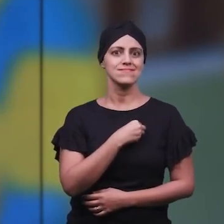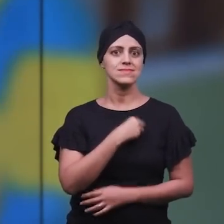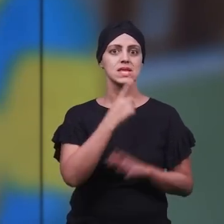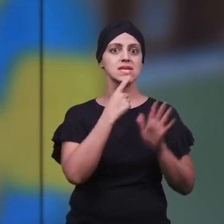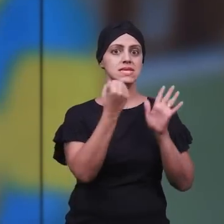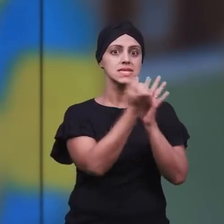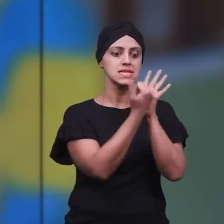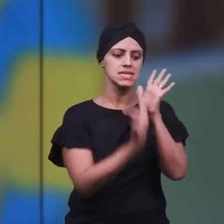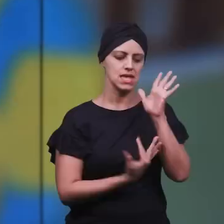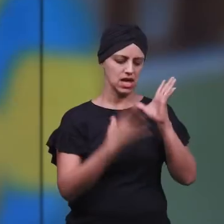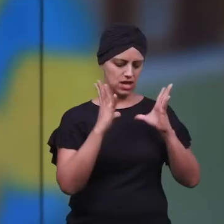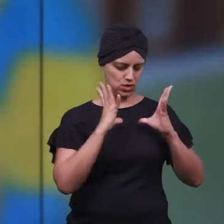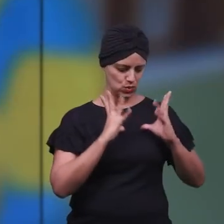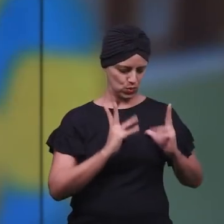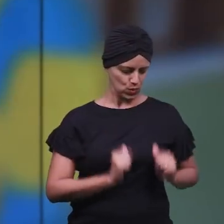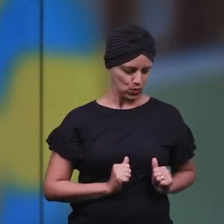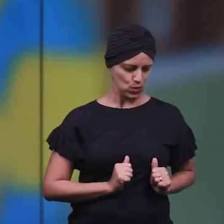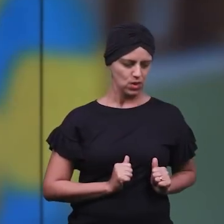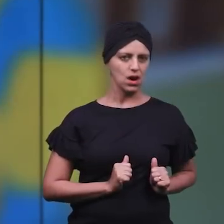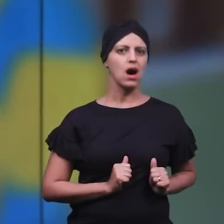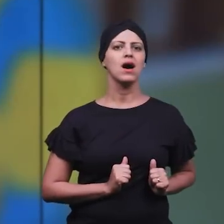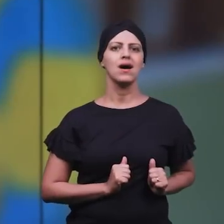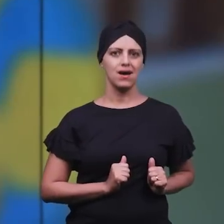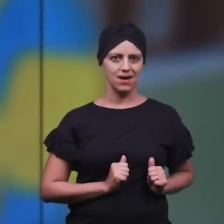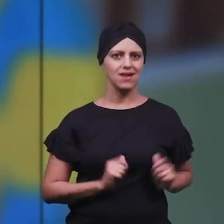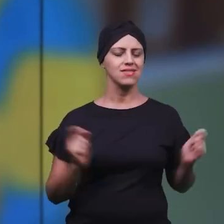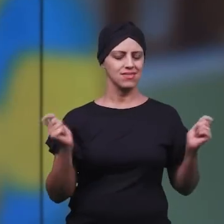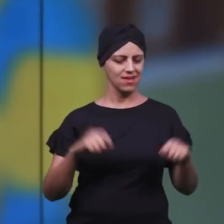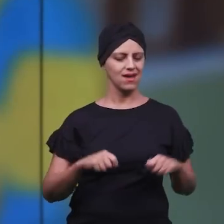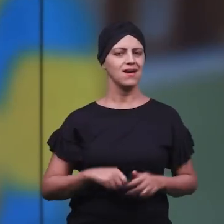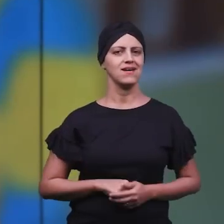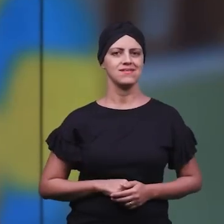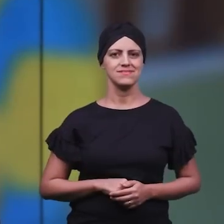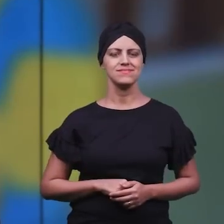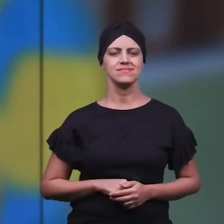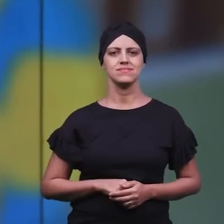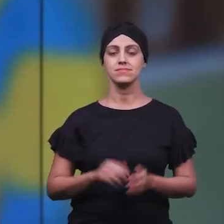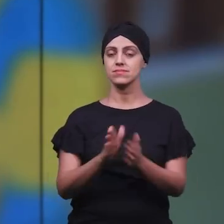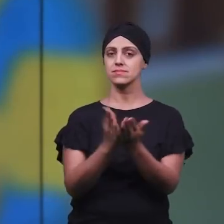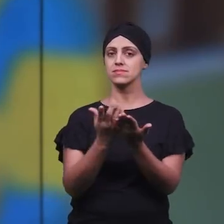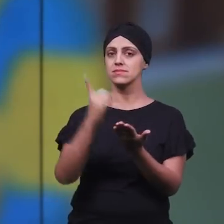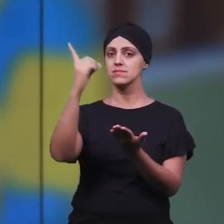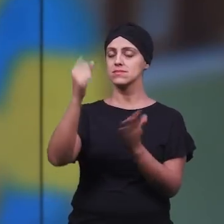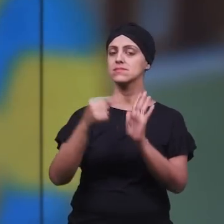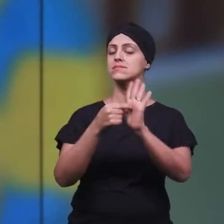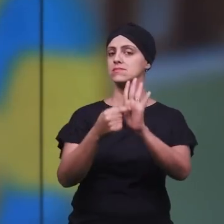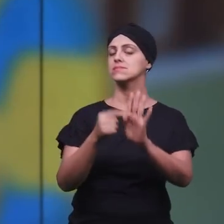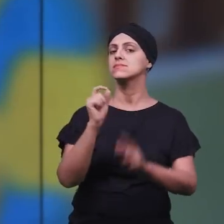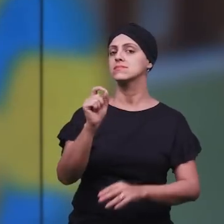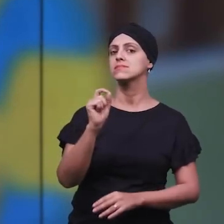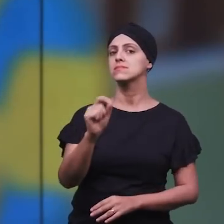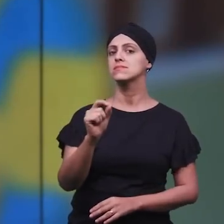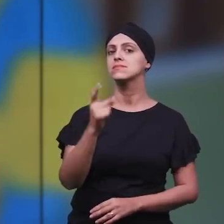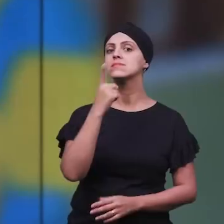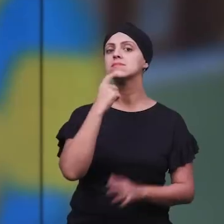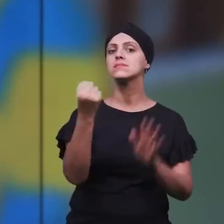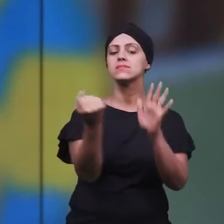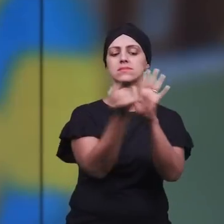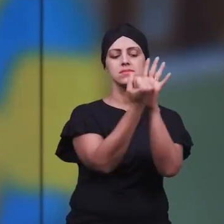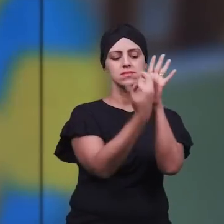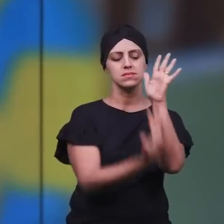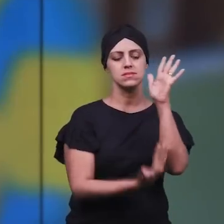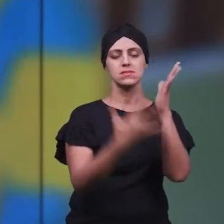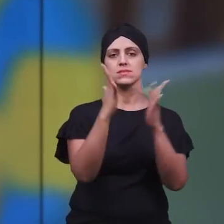só o sangue de Jesus nos limpa de todo pecado. A palavra de Deus diz assim: E o sangue